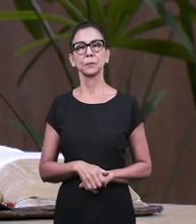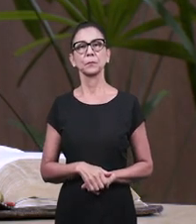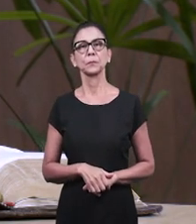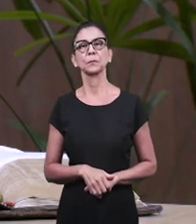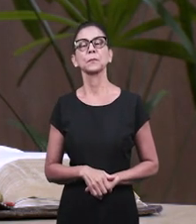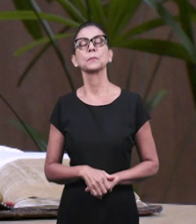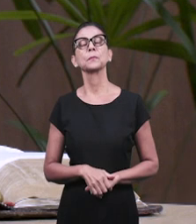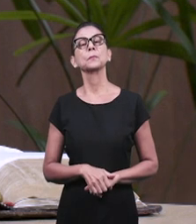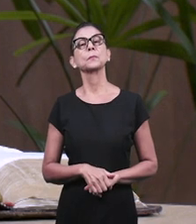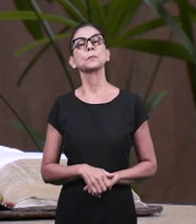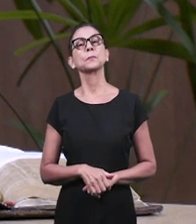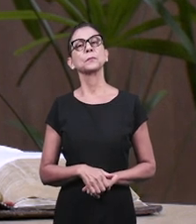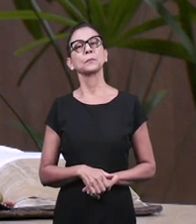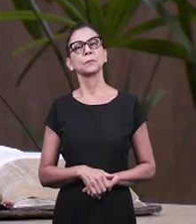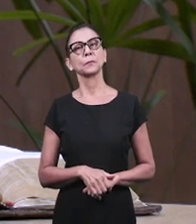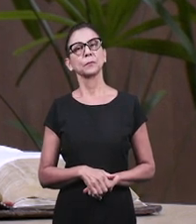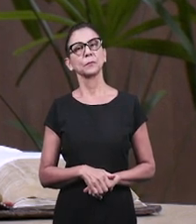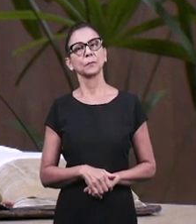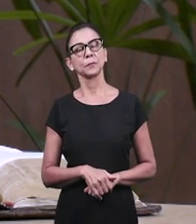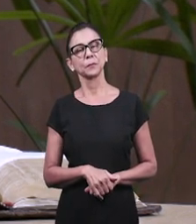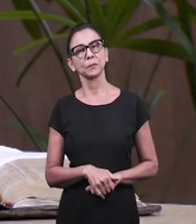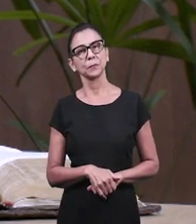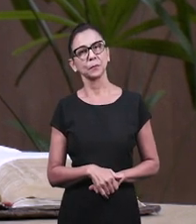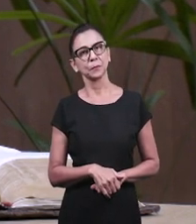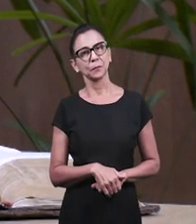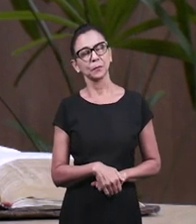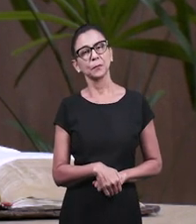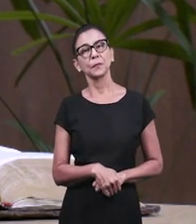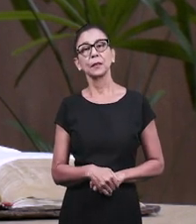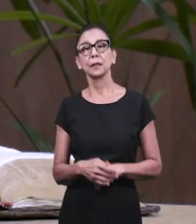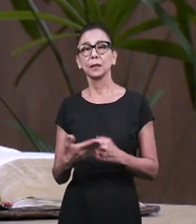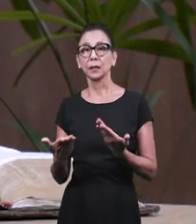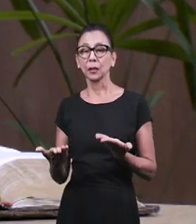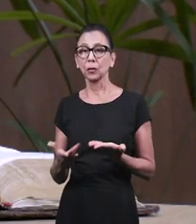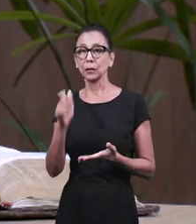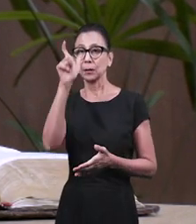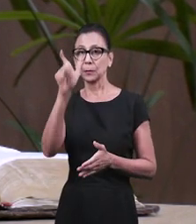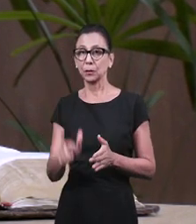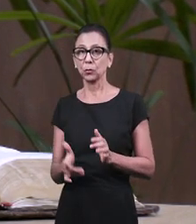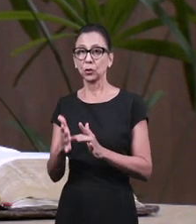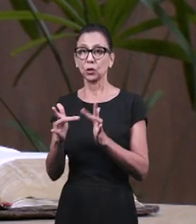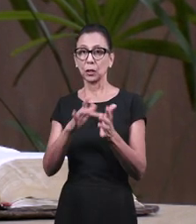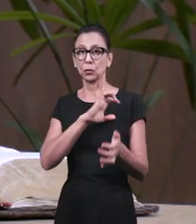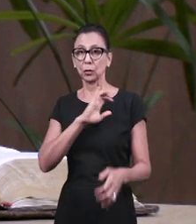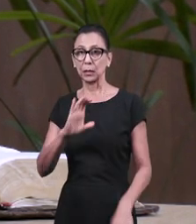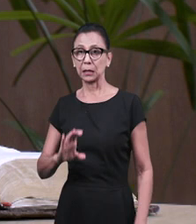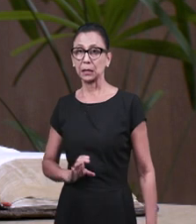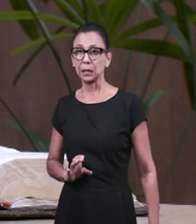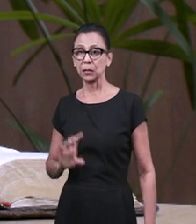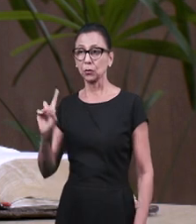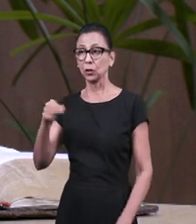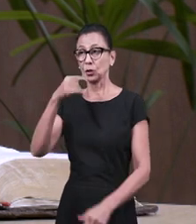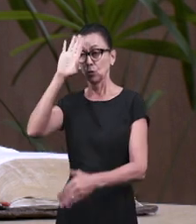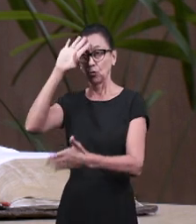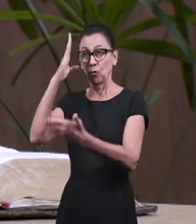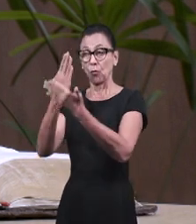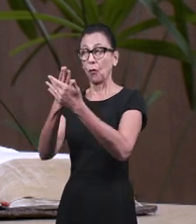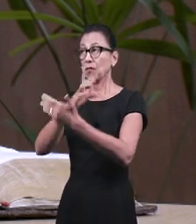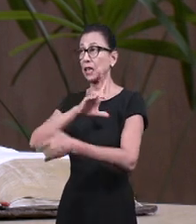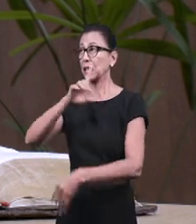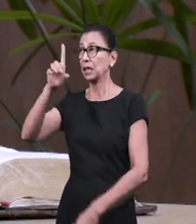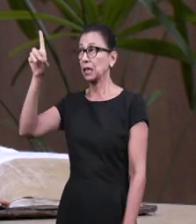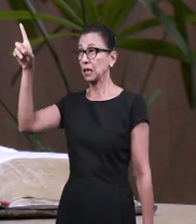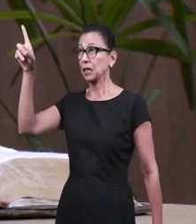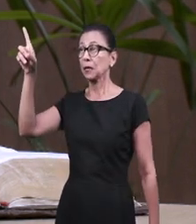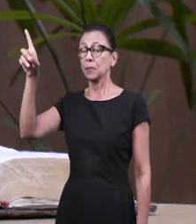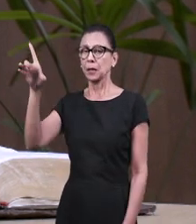e é por Cristo que temos tal confiança em Deus. Não que sejamos capazes de nós mesmos